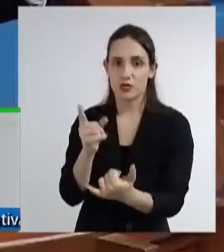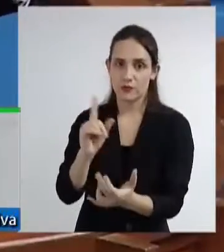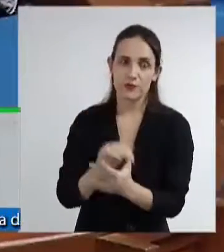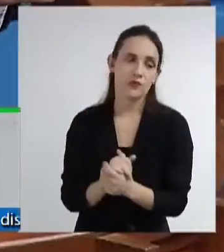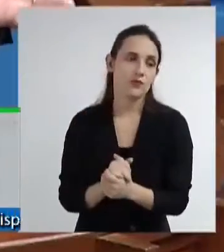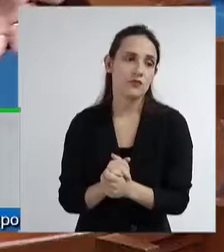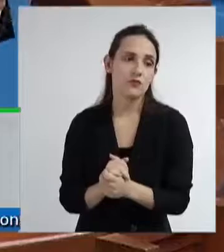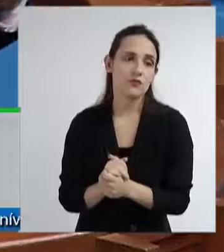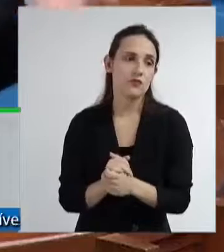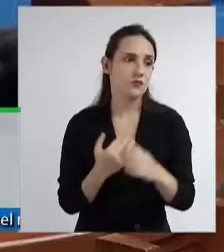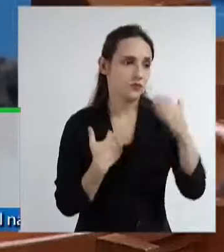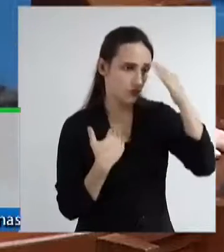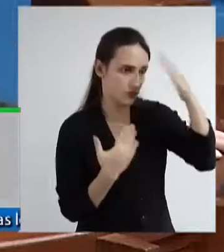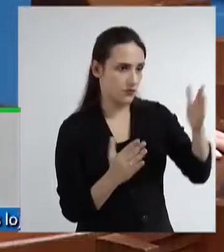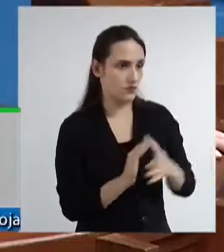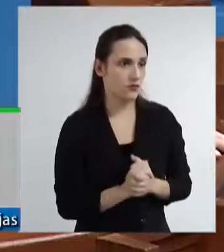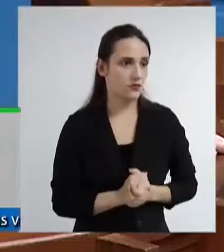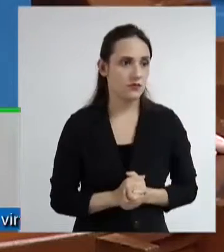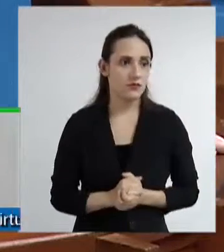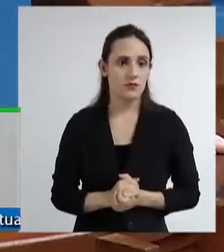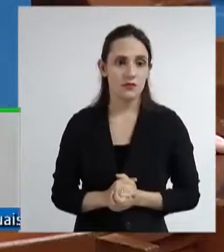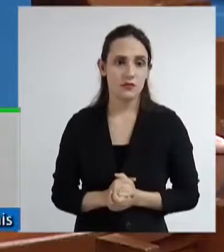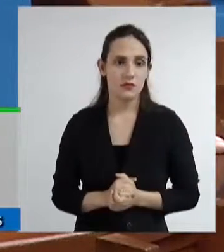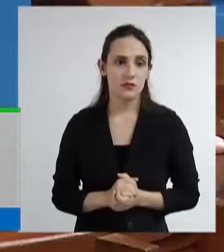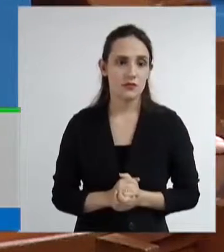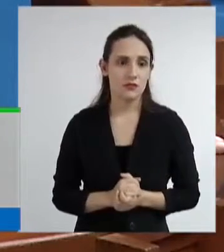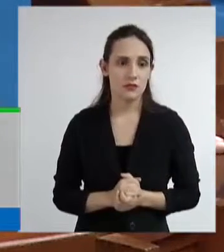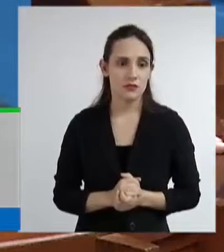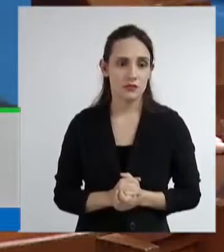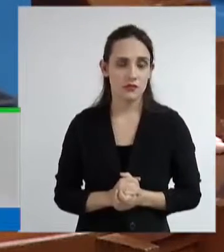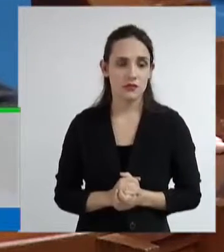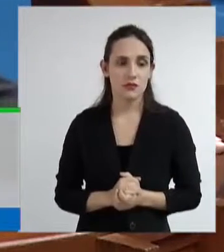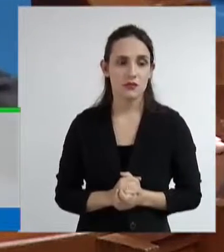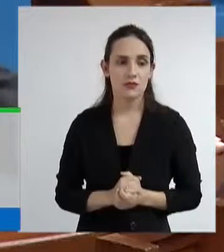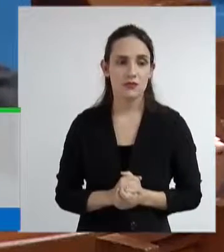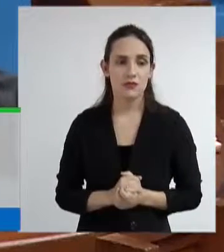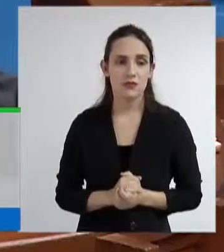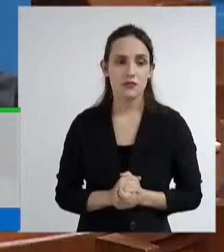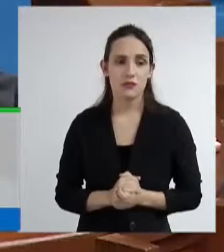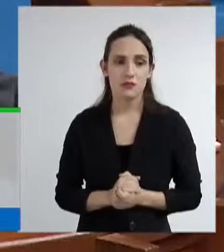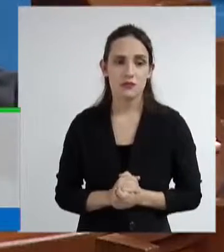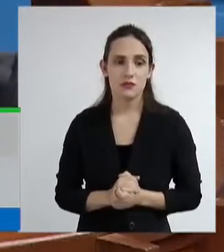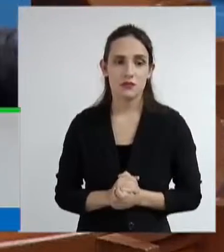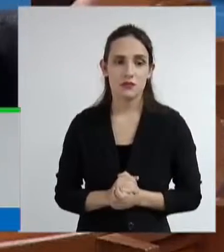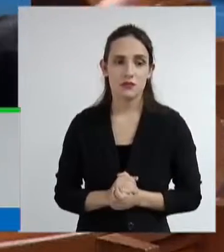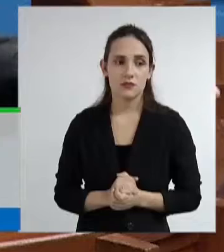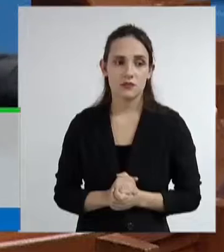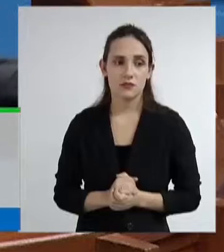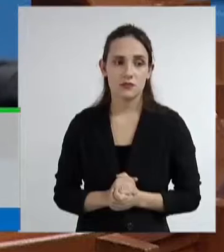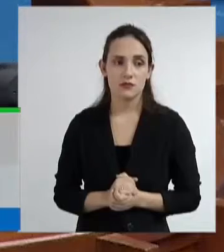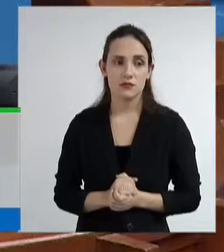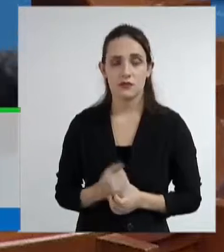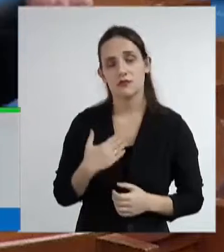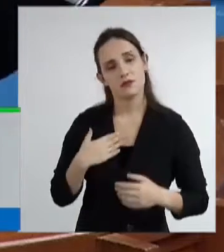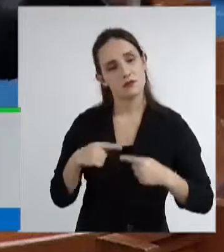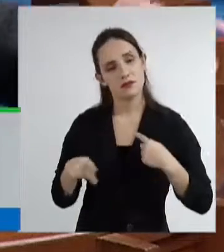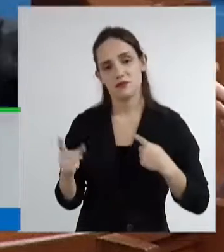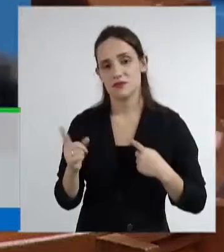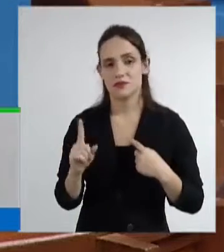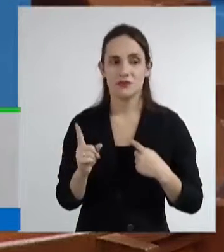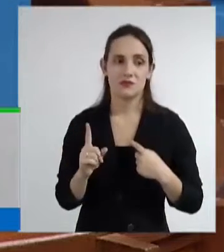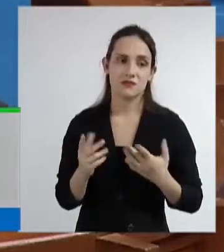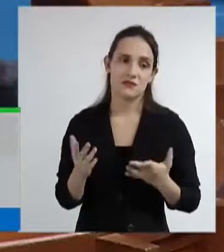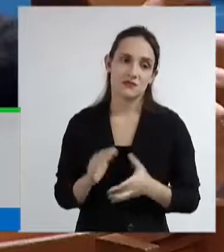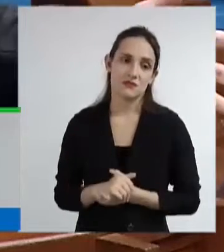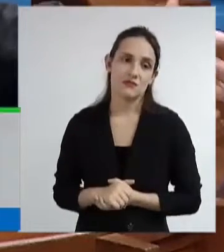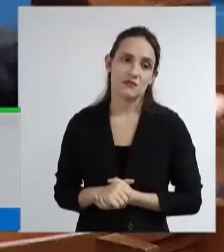pelas palavras, deputado. Eu gostaria de ratificar o posicionamento de não concordar com as palavras, mas